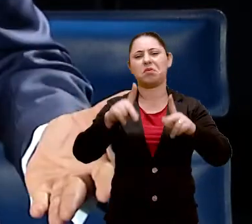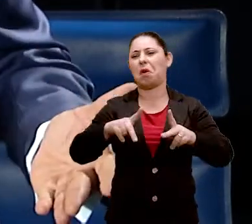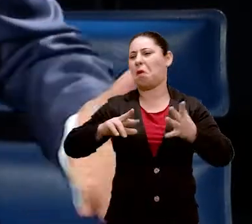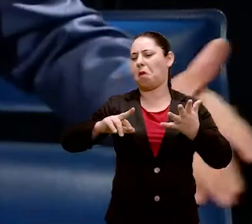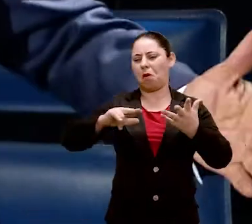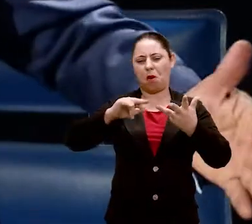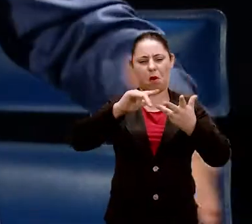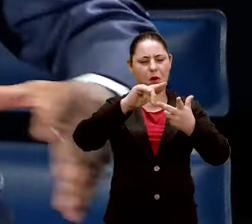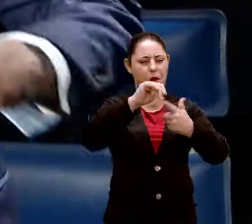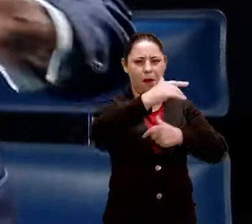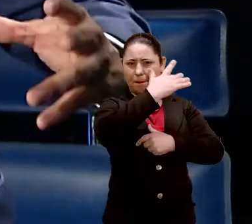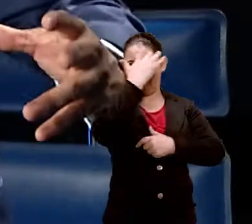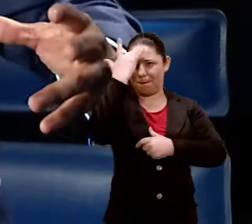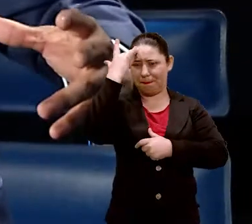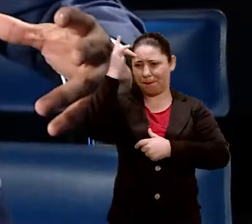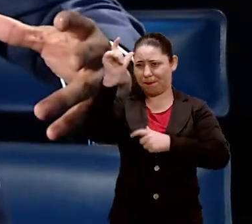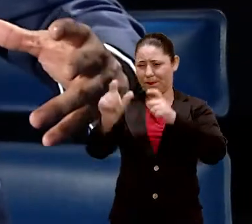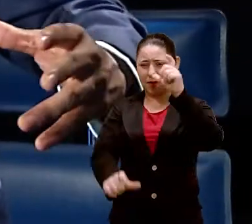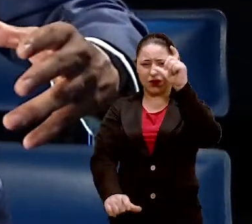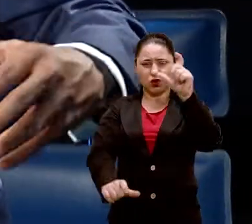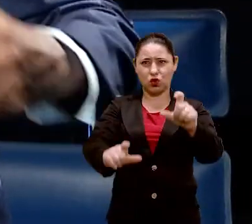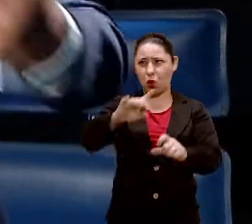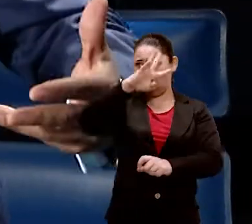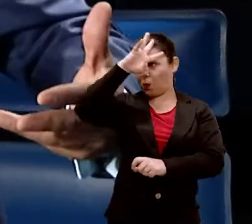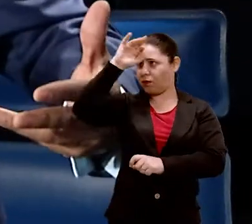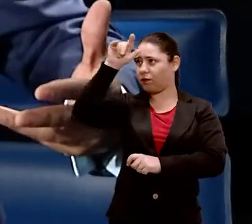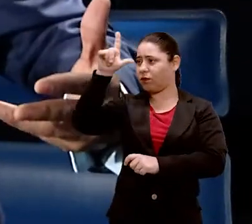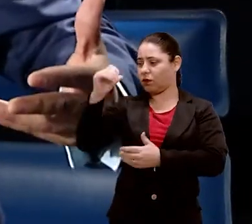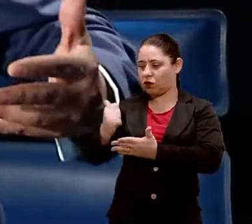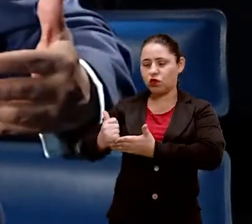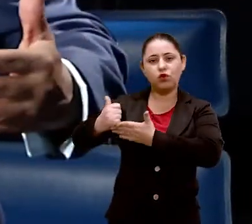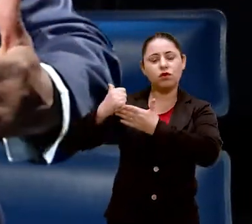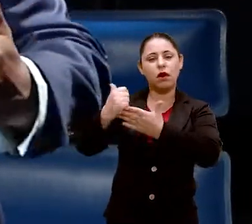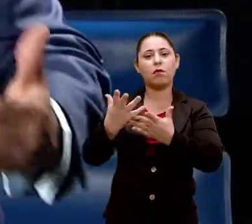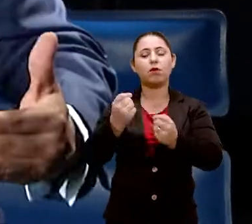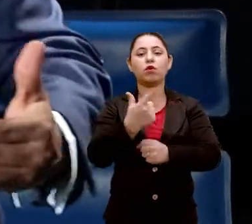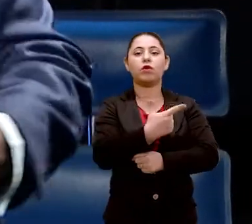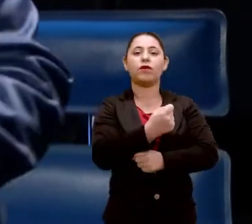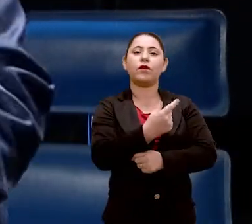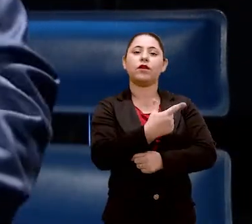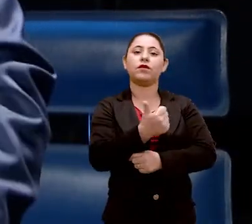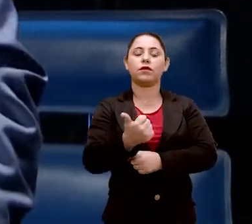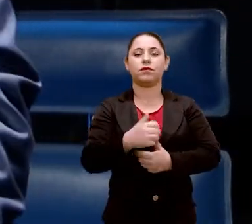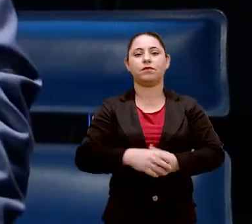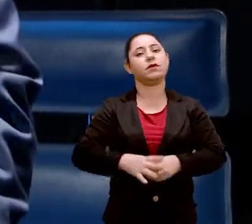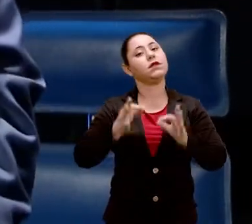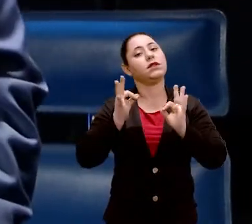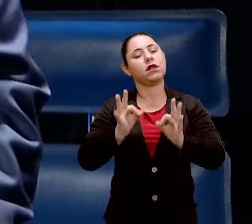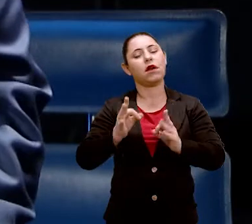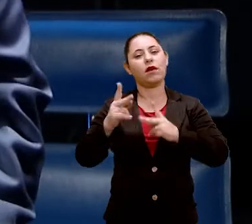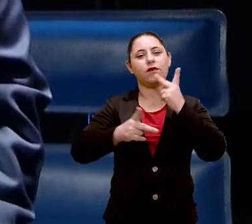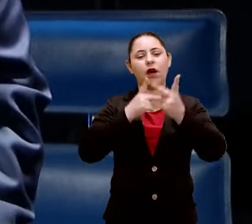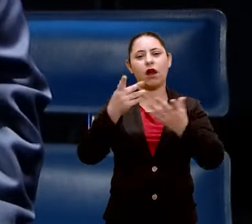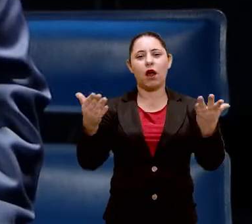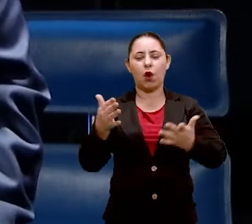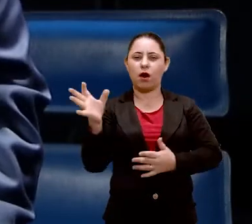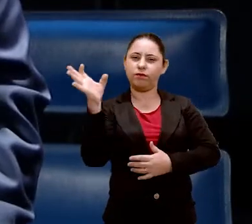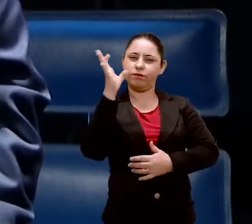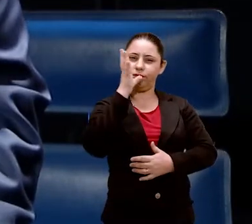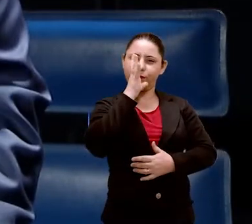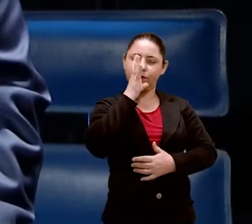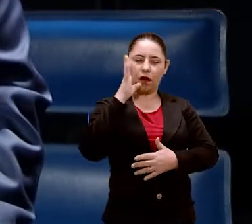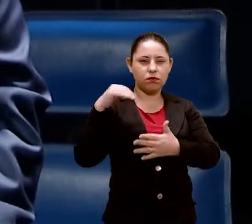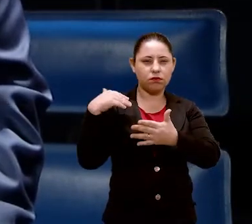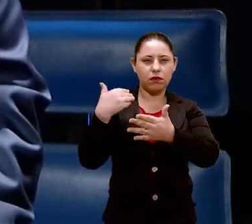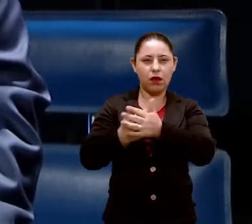segurança pública, enfim, uma variedade de personagens que enriqueceram muito o nosso ano de 2021. Tenho certeza que eu estou falando aqui